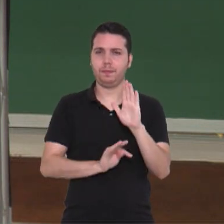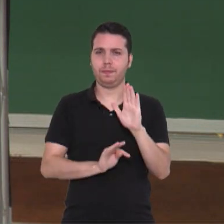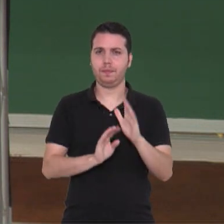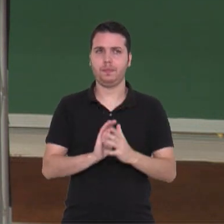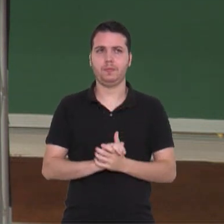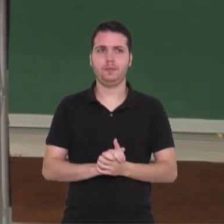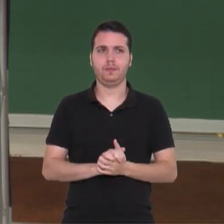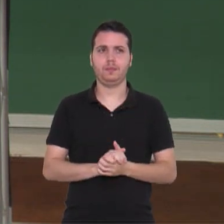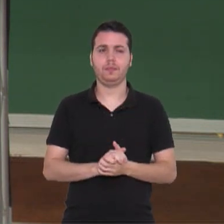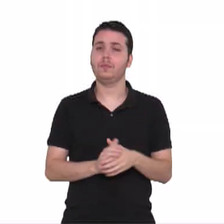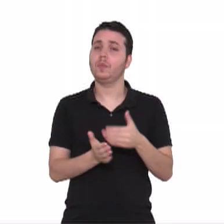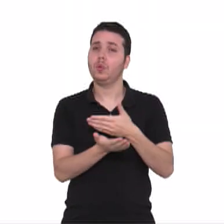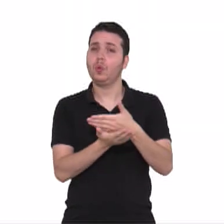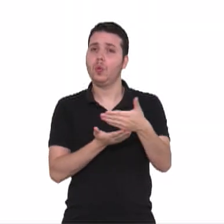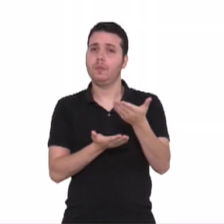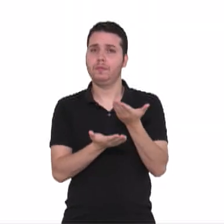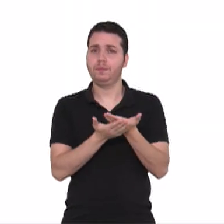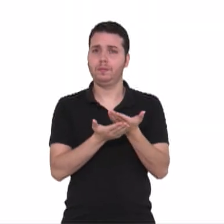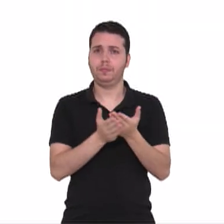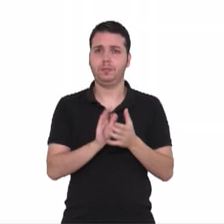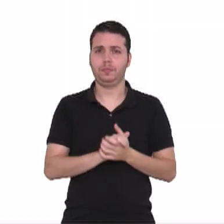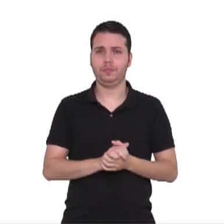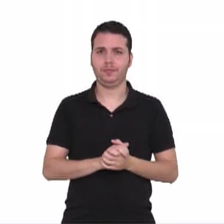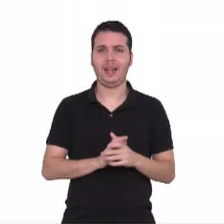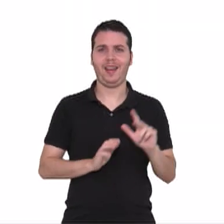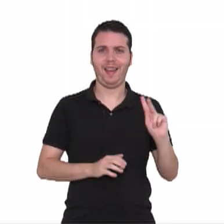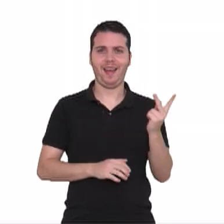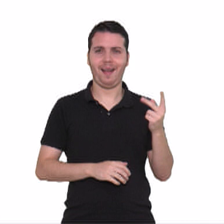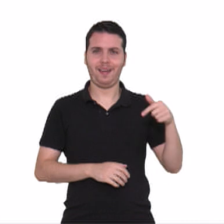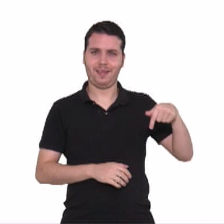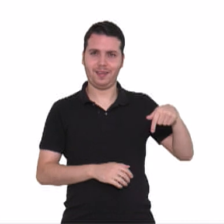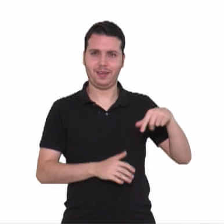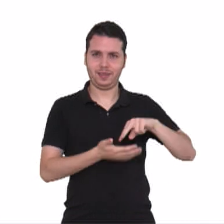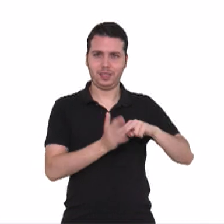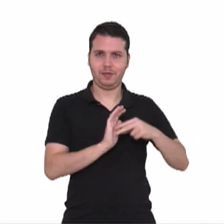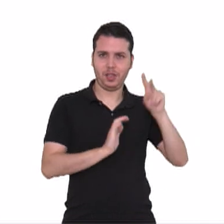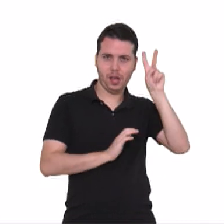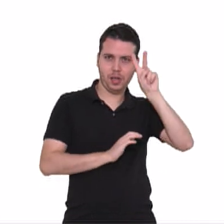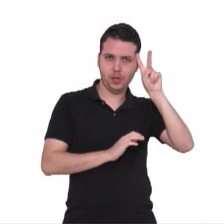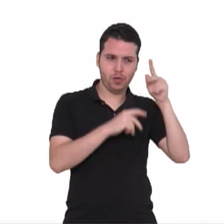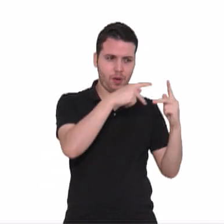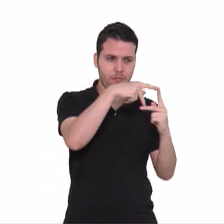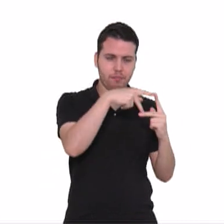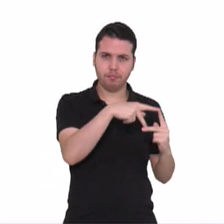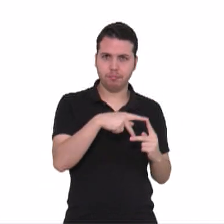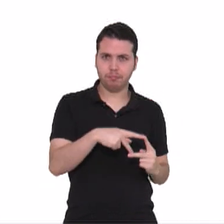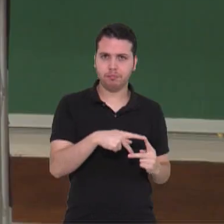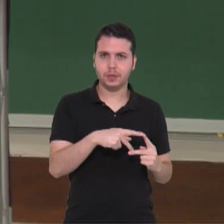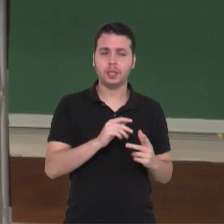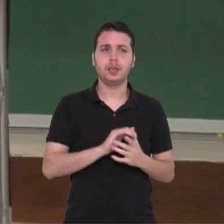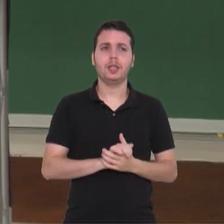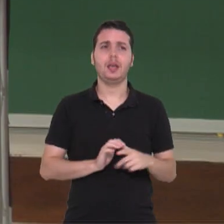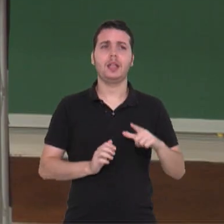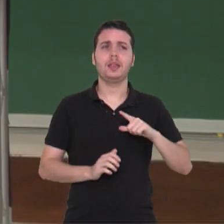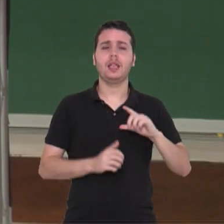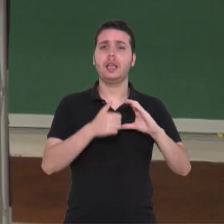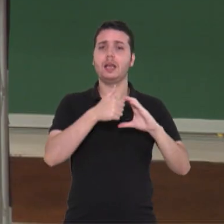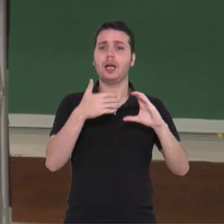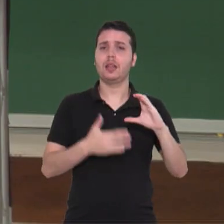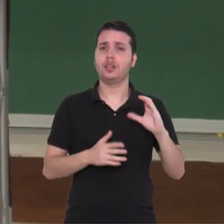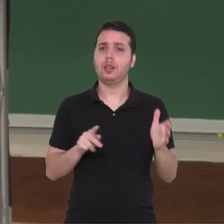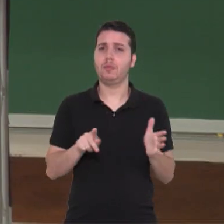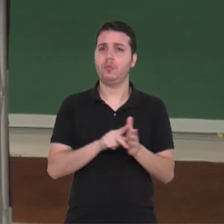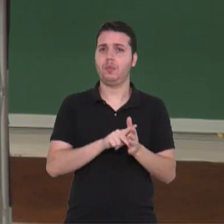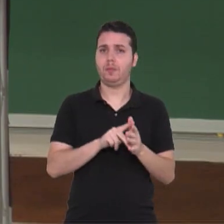Começando a nossa aula aqui, as histórias em quadrinhos, elas possuem características próprias. Vamos conhecê-las? Antes, eu